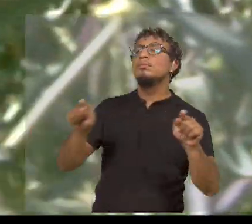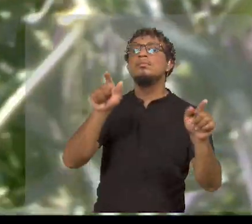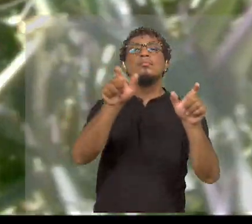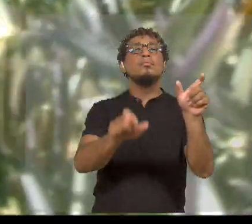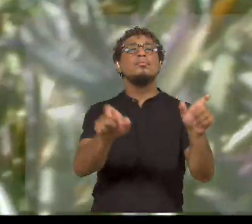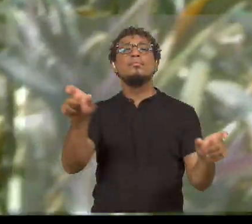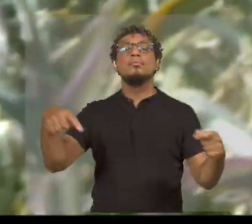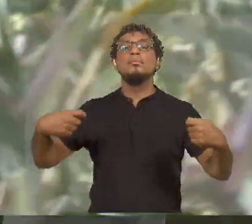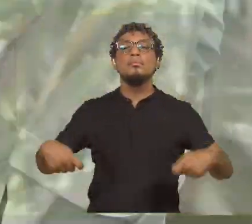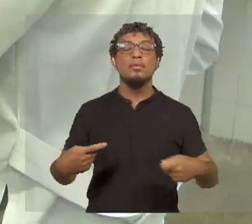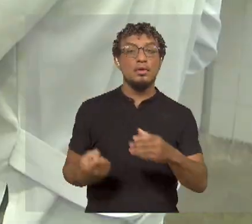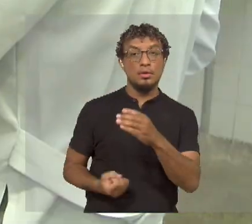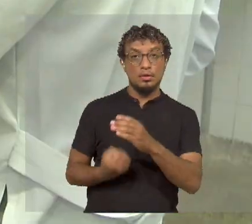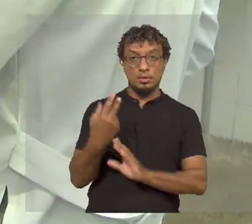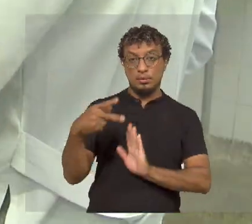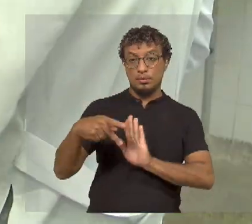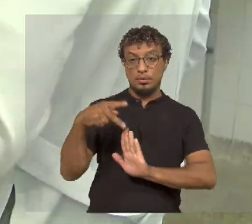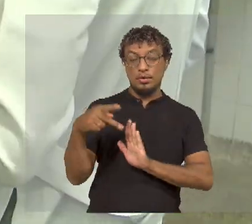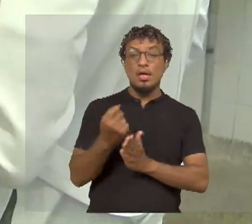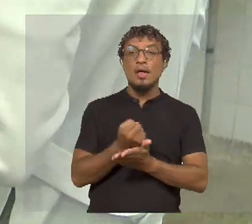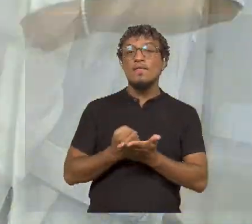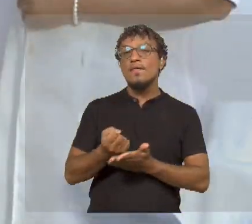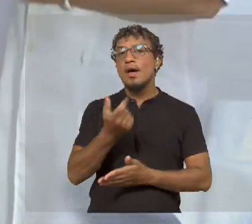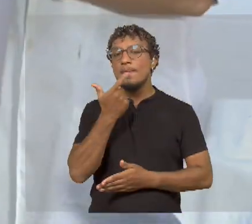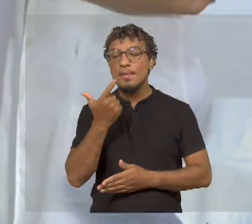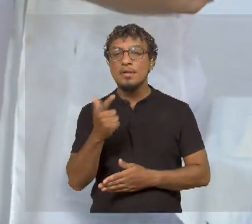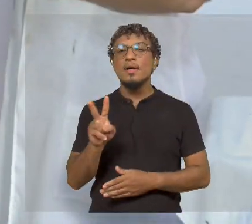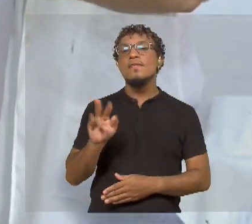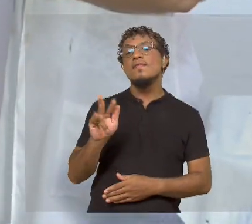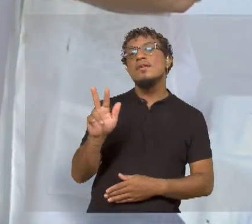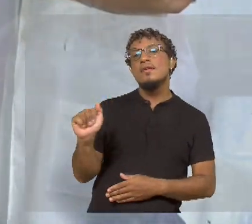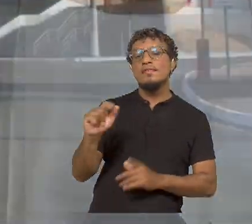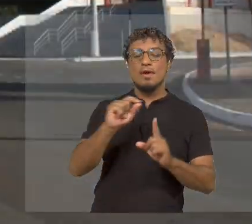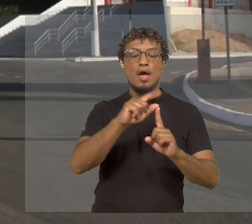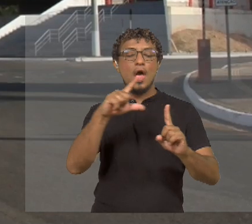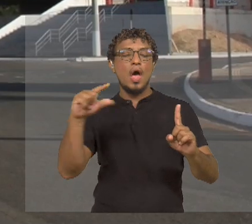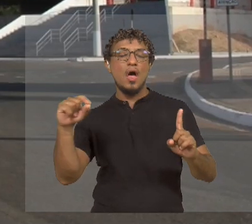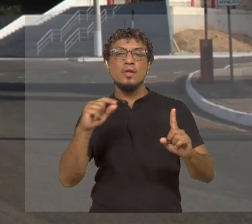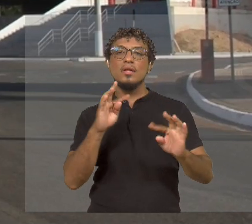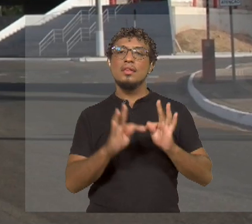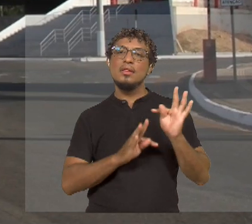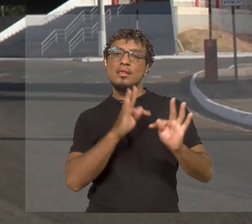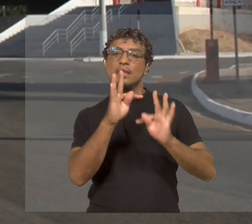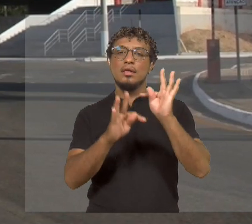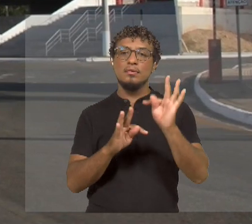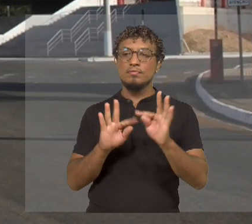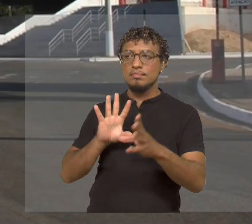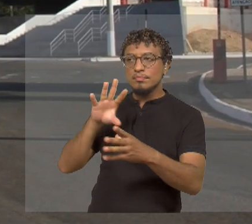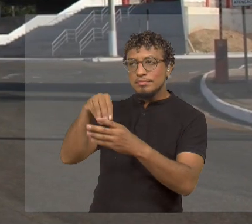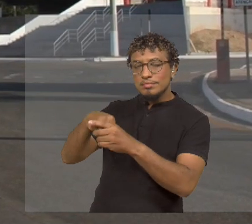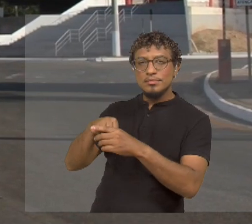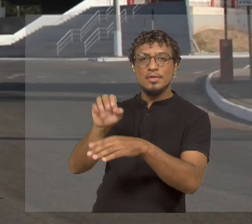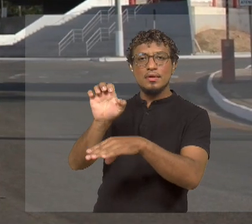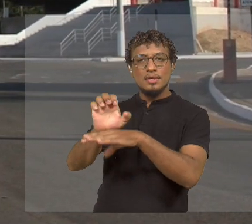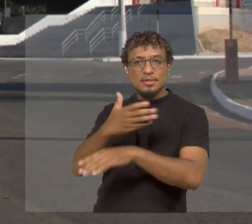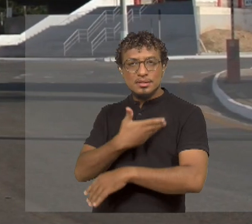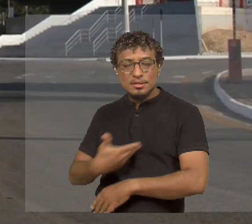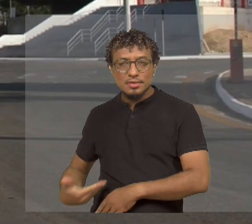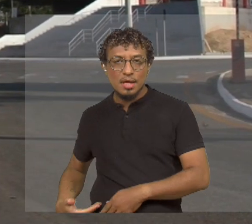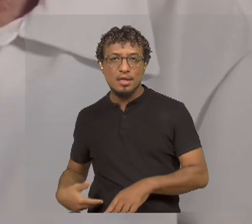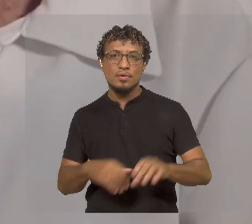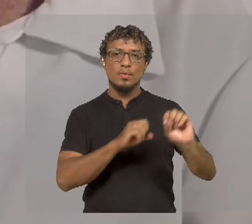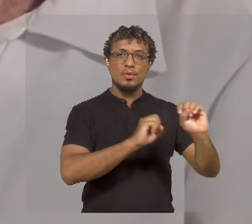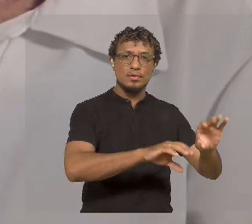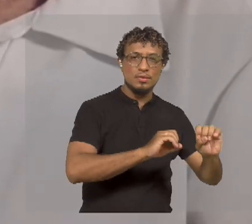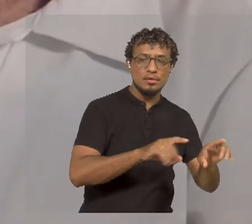precisou. Ela criou o projeto Farmácia Viva Hortos Terapêuticos, implantados em órgãos estaduais, instituições de